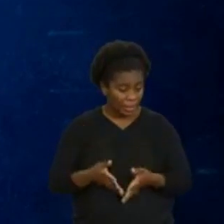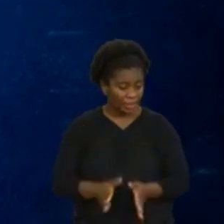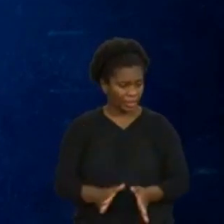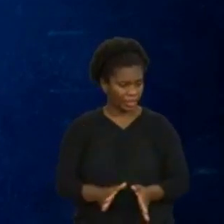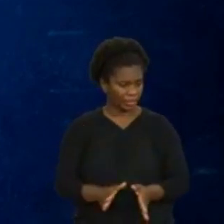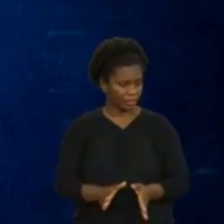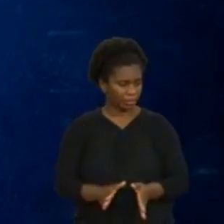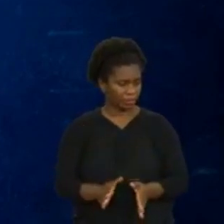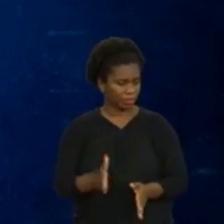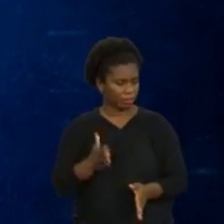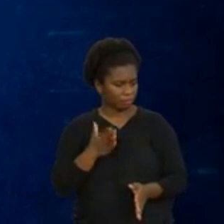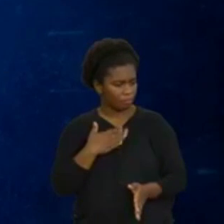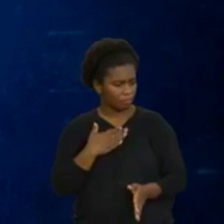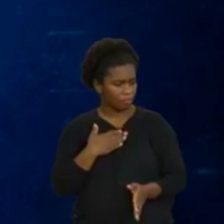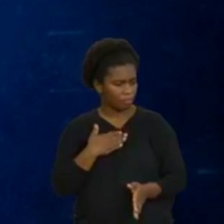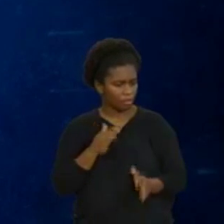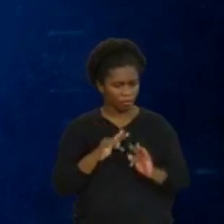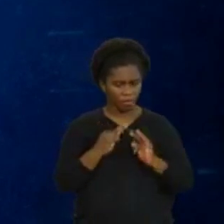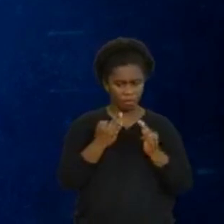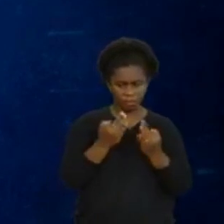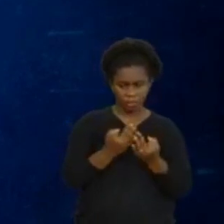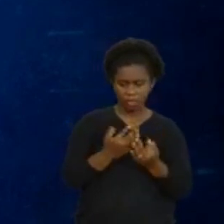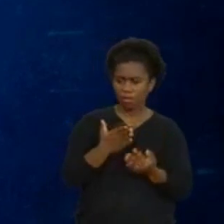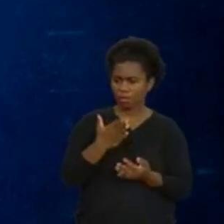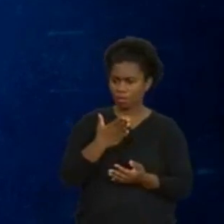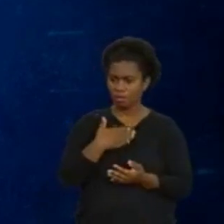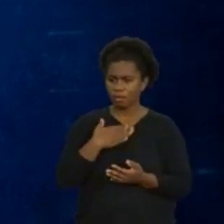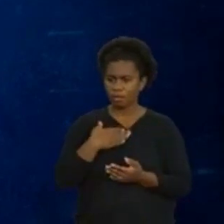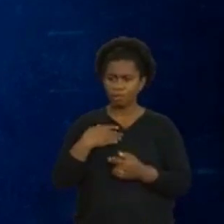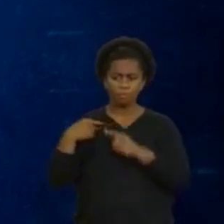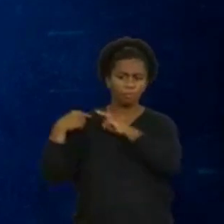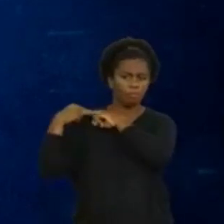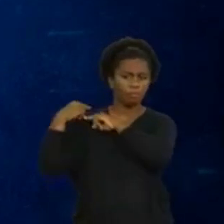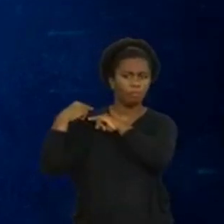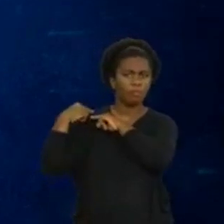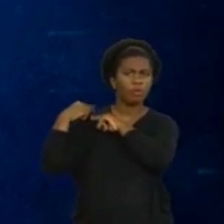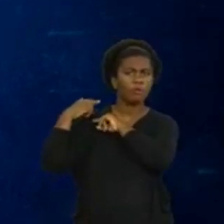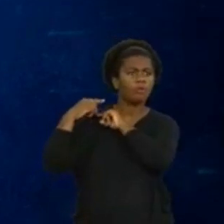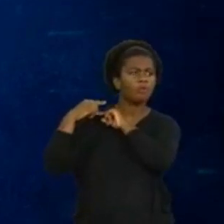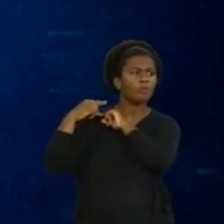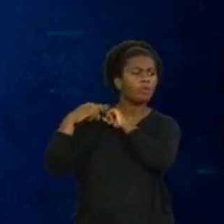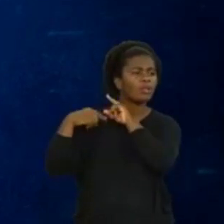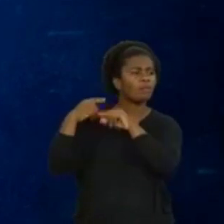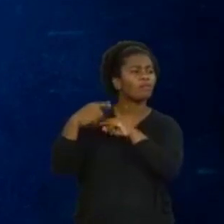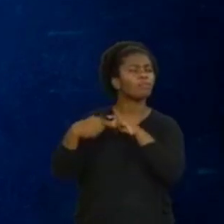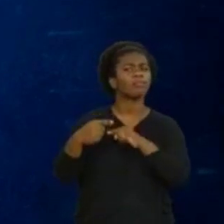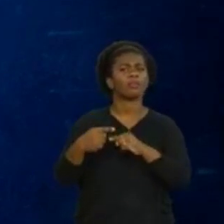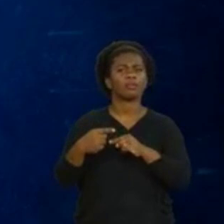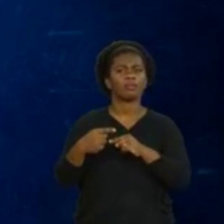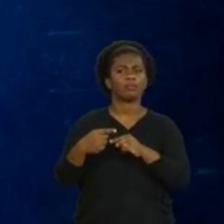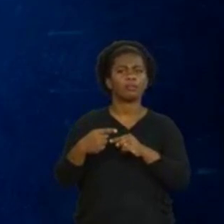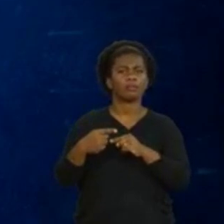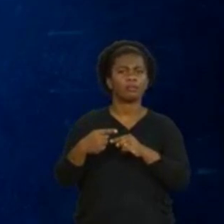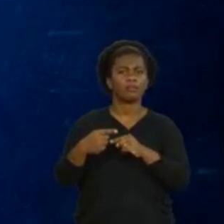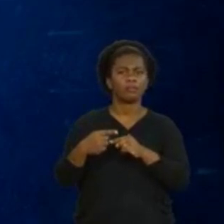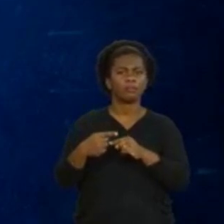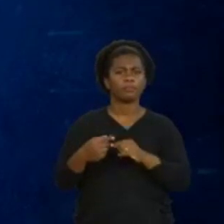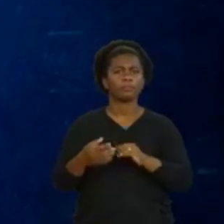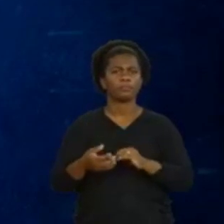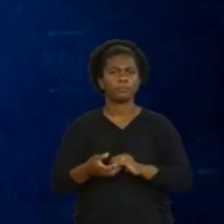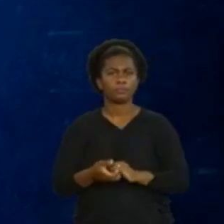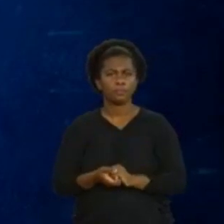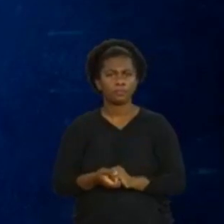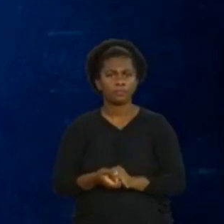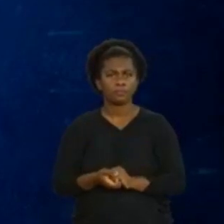meu herdeiro. E eis que veio a palavra do Senhor a ele, dizendo: este